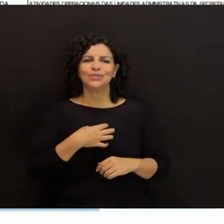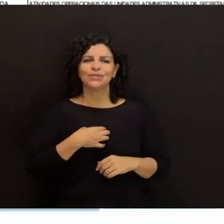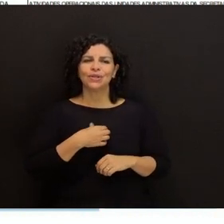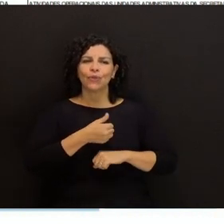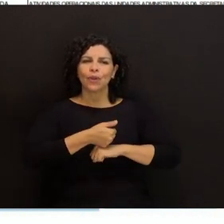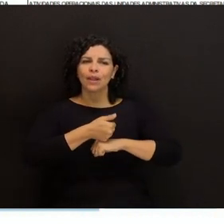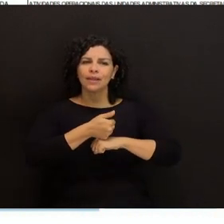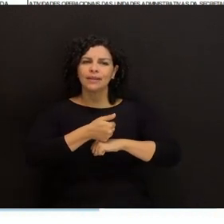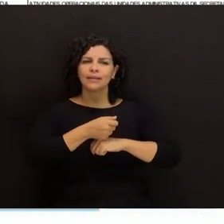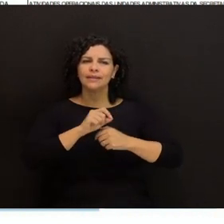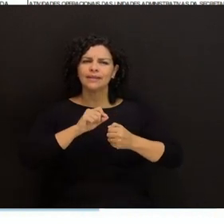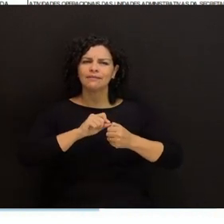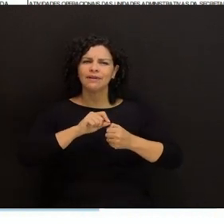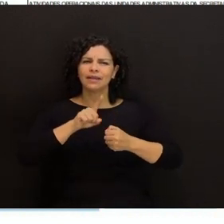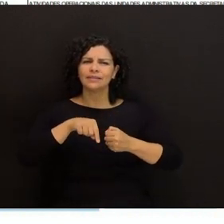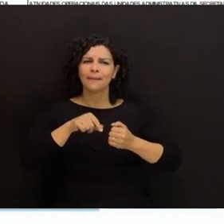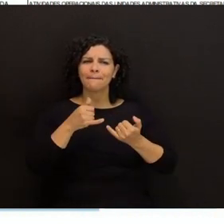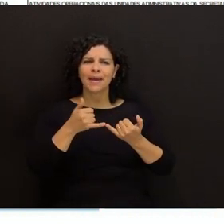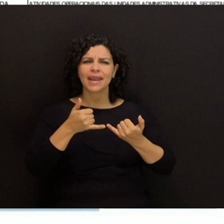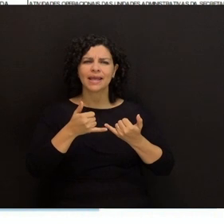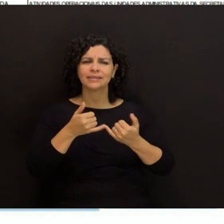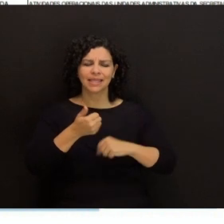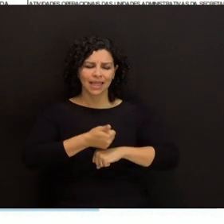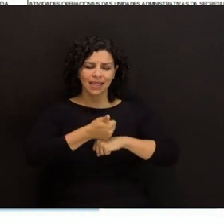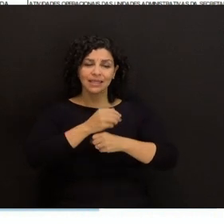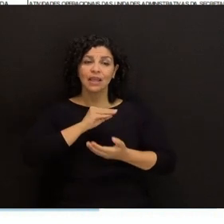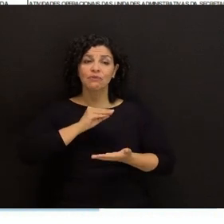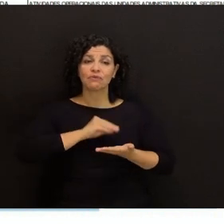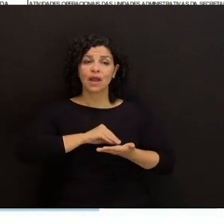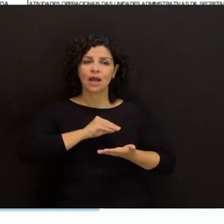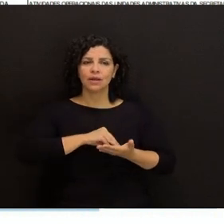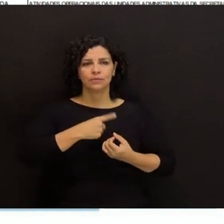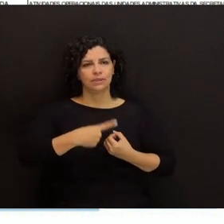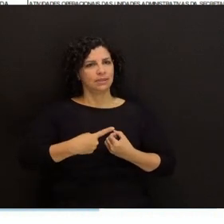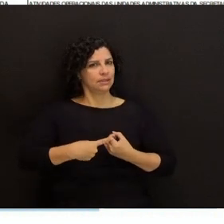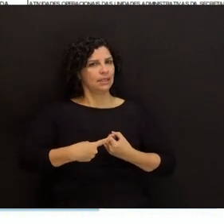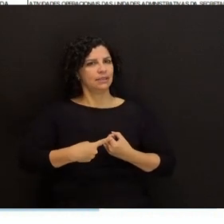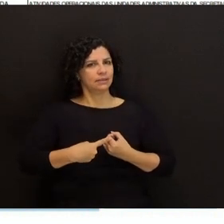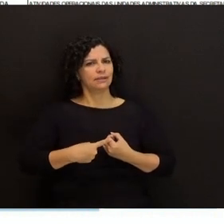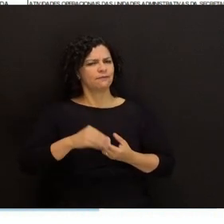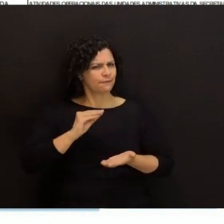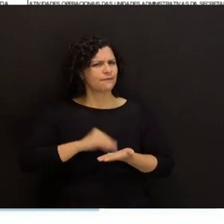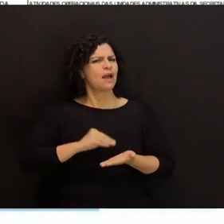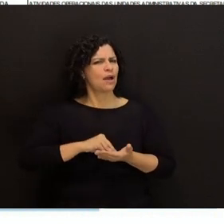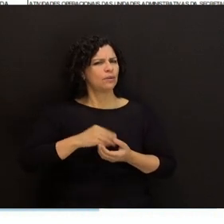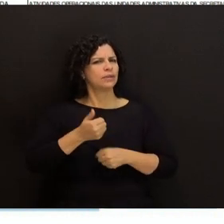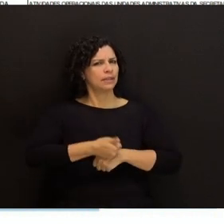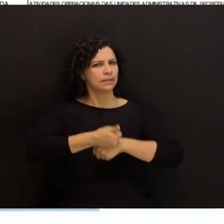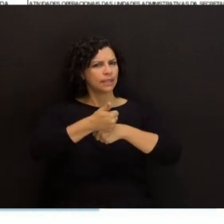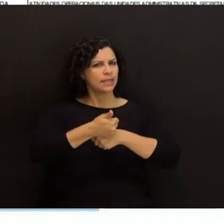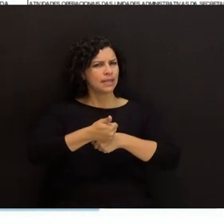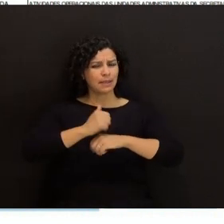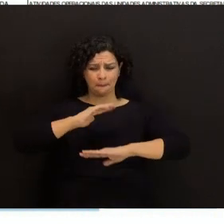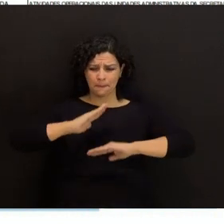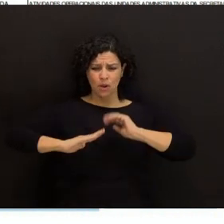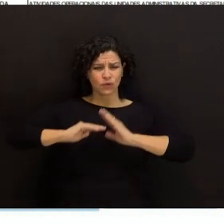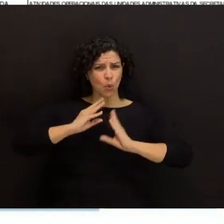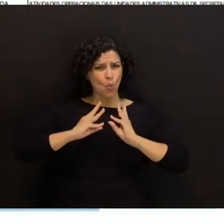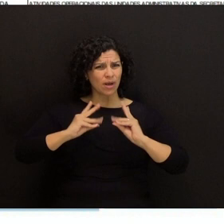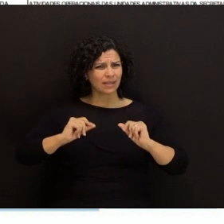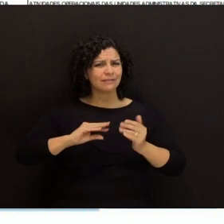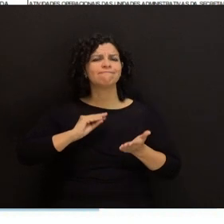está ocasionando um desgoverno em nossa cidade é uma incompetência total